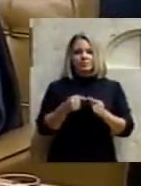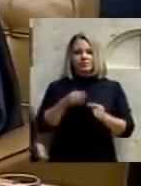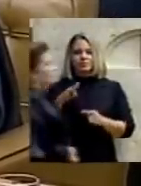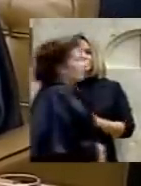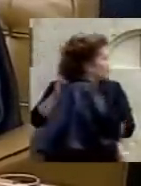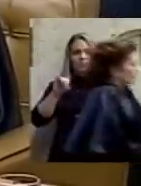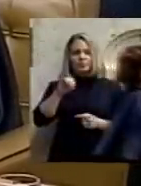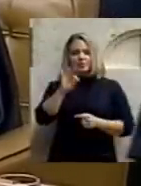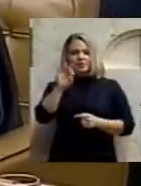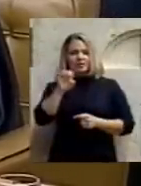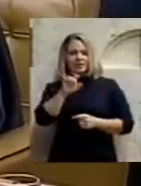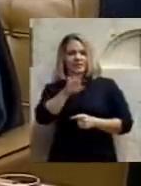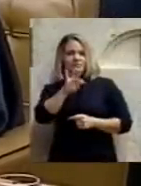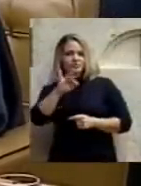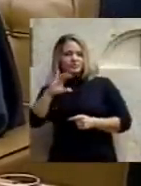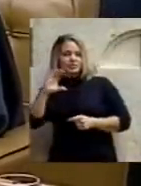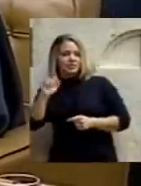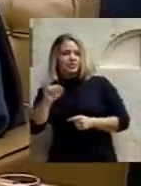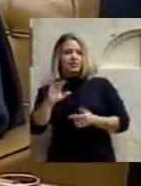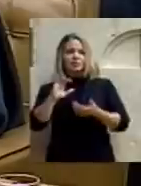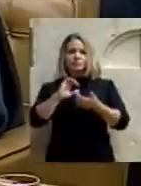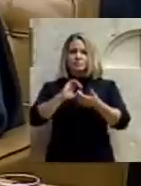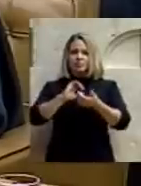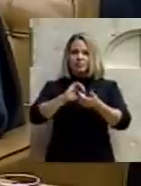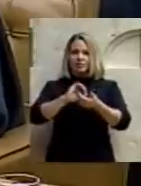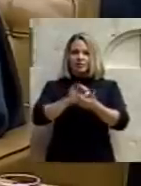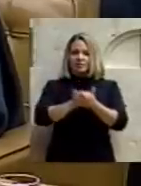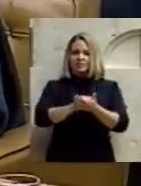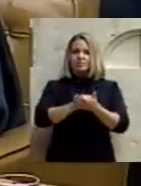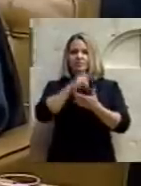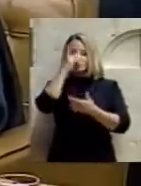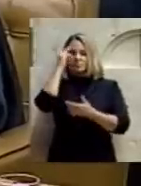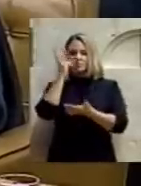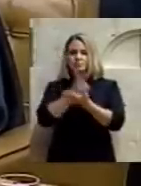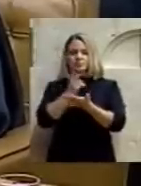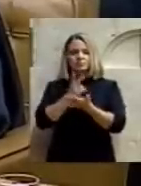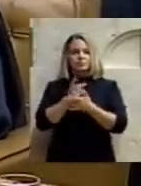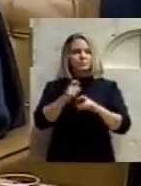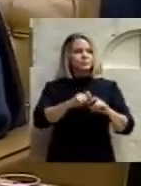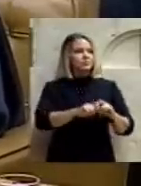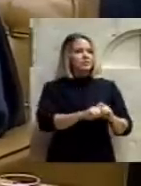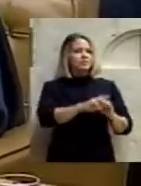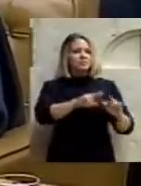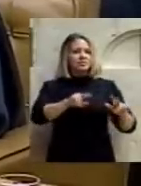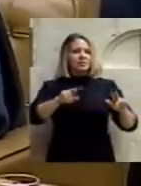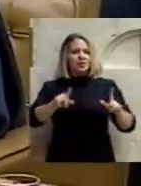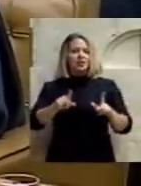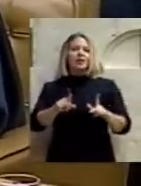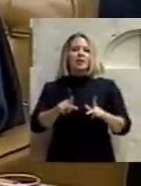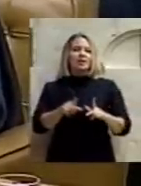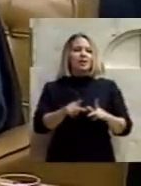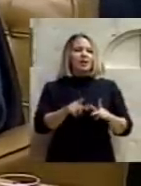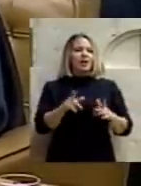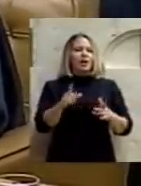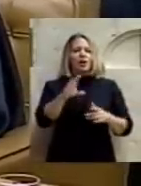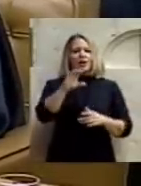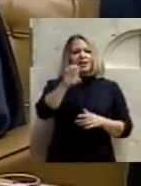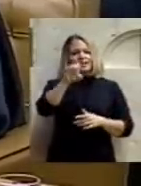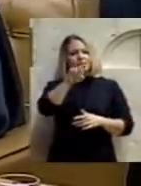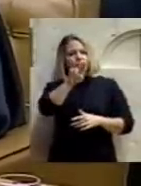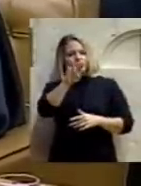do pré-sal, o casamento e não apenas a união estável entre pessoas do mesmo sexo, a eutanásia, ortonásia,